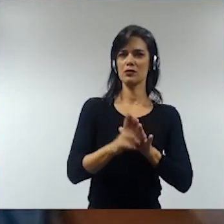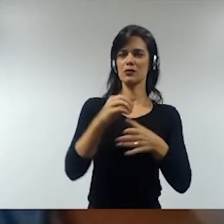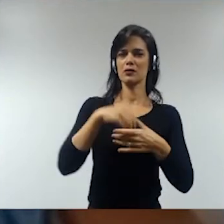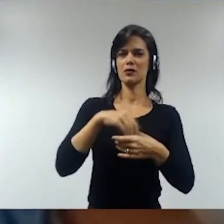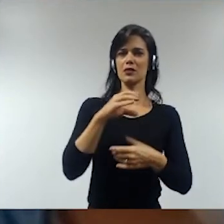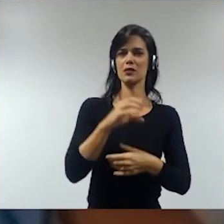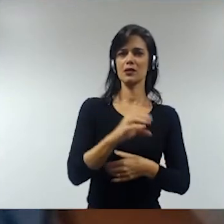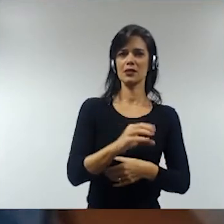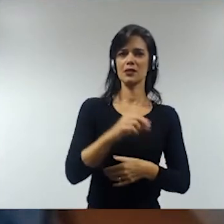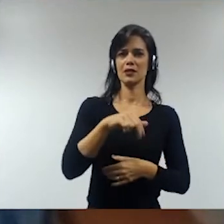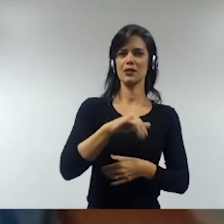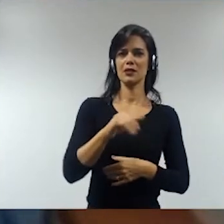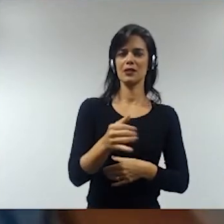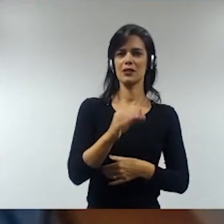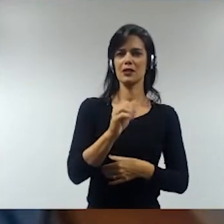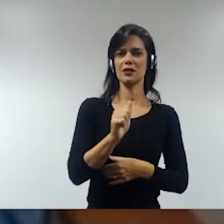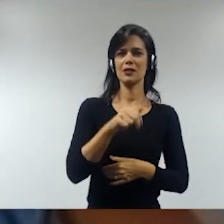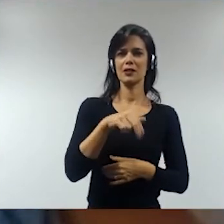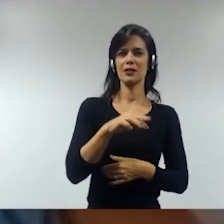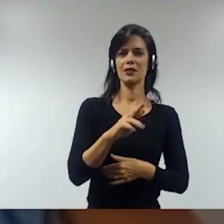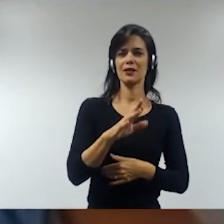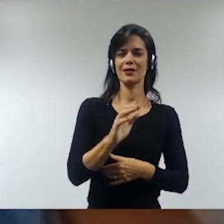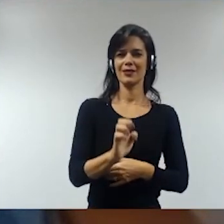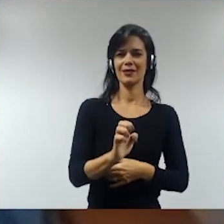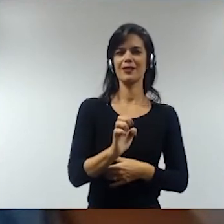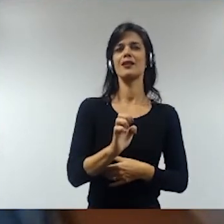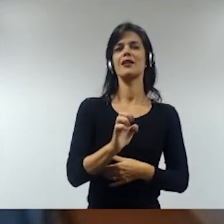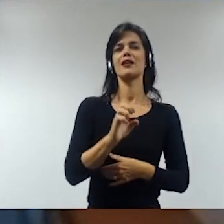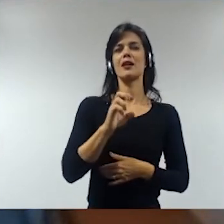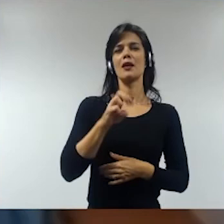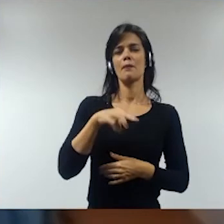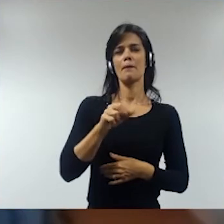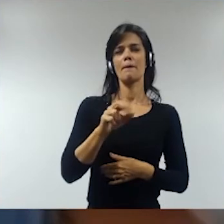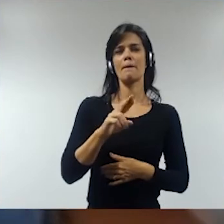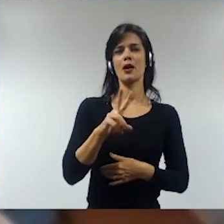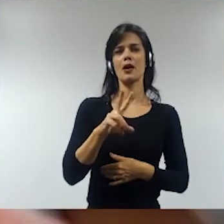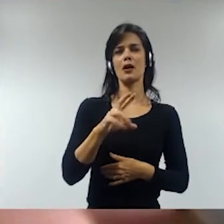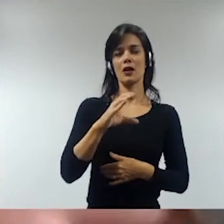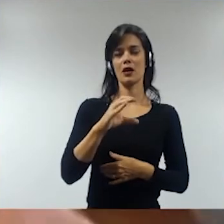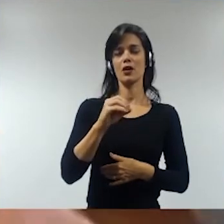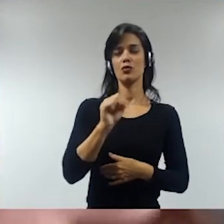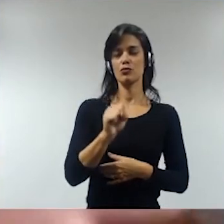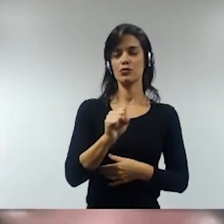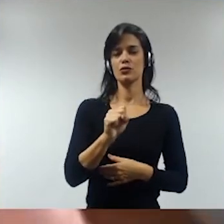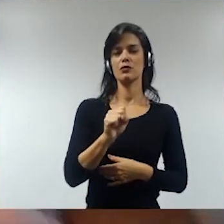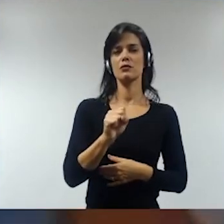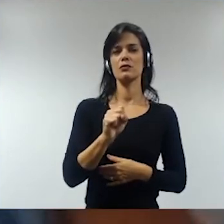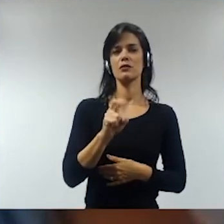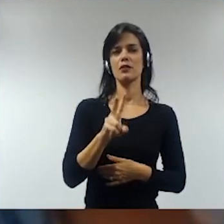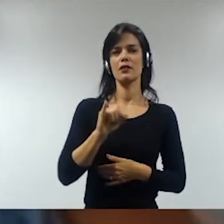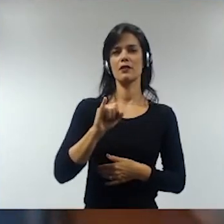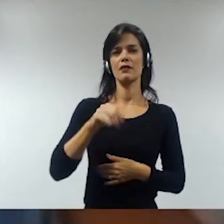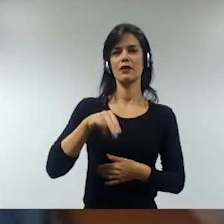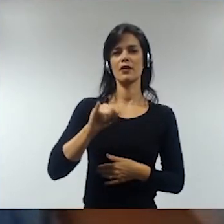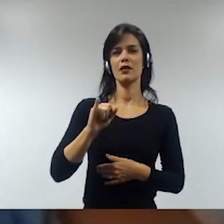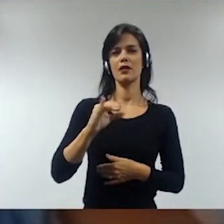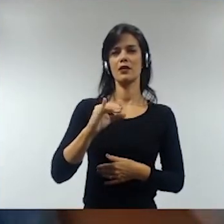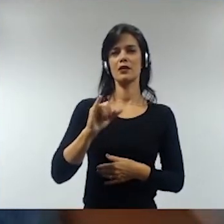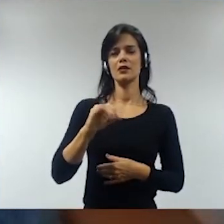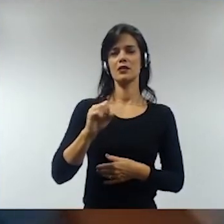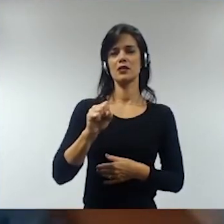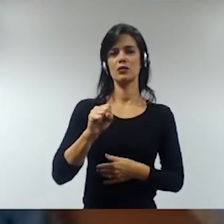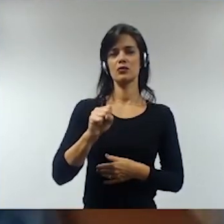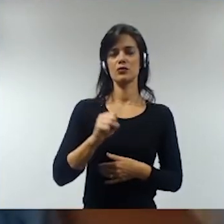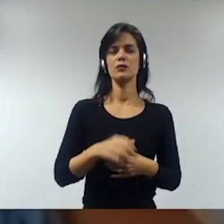CNJ, do André Godinho e do Marcos Vinícius, que, aliás, é o nosso representante do